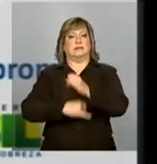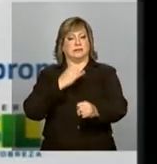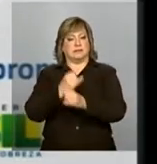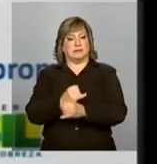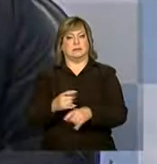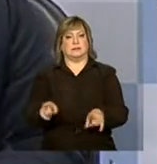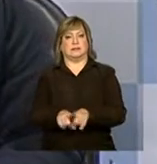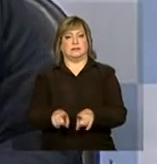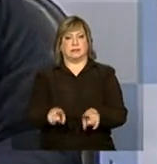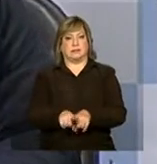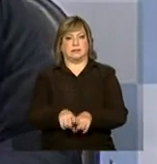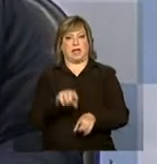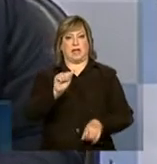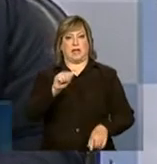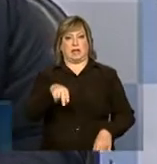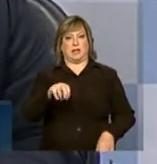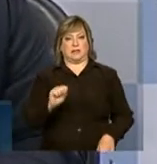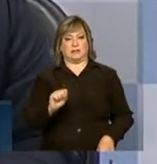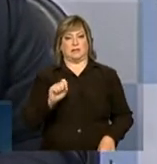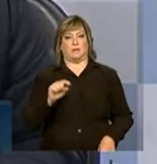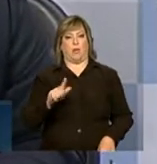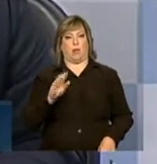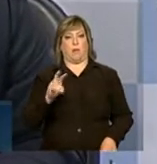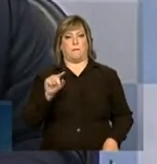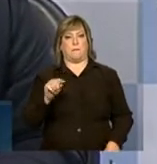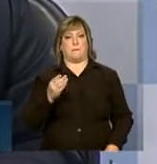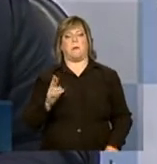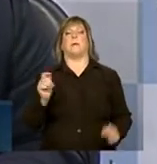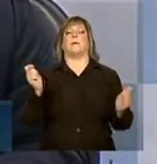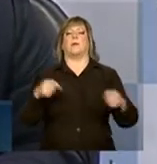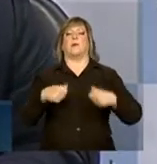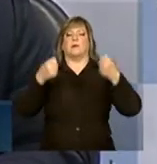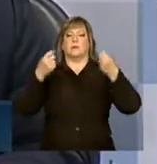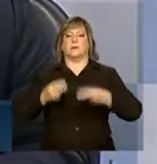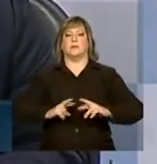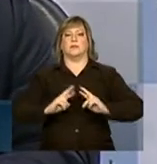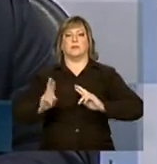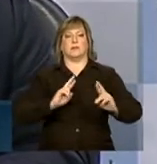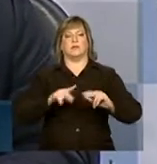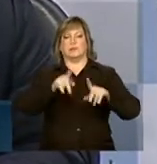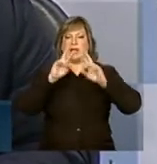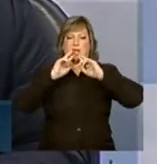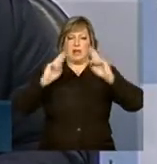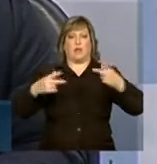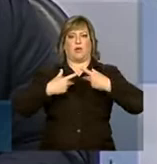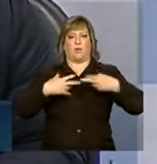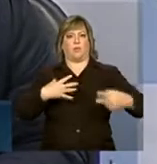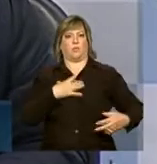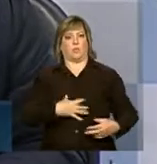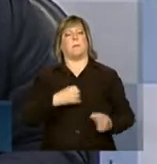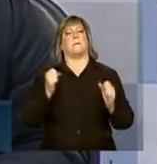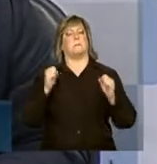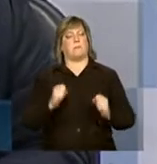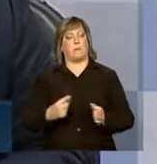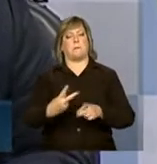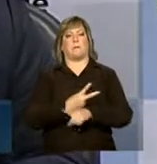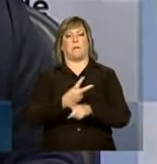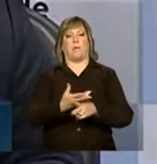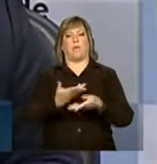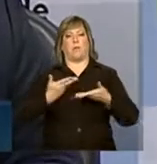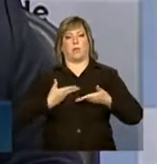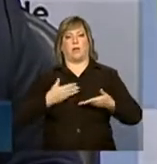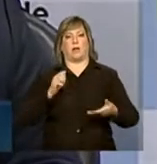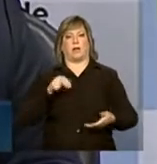www.ans.gov.br, para receber as consultas, as informações e as reclamações advindas